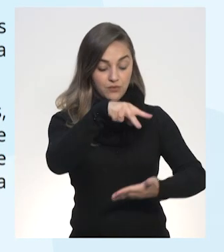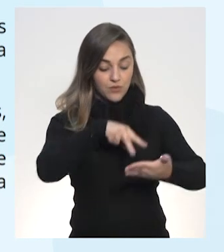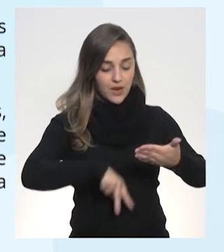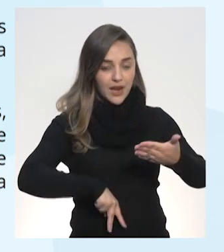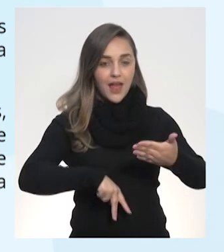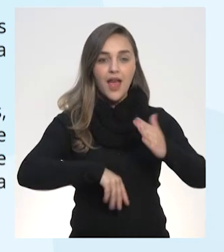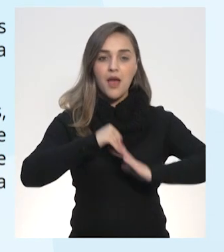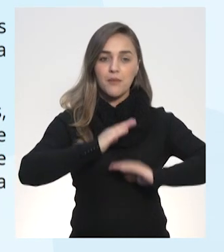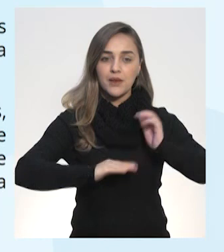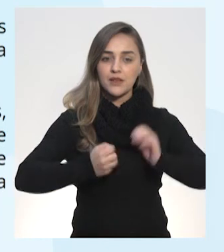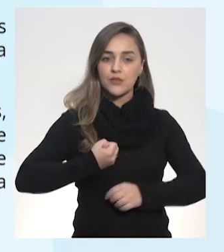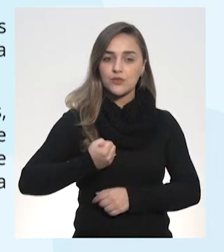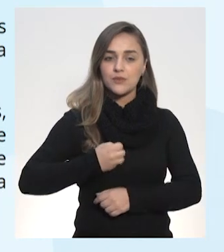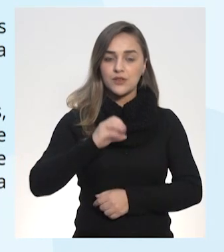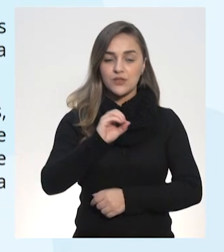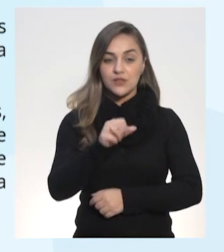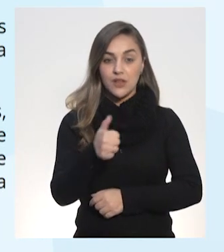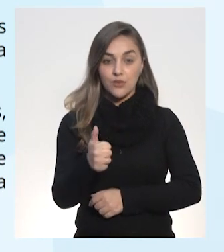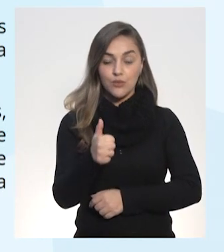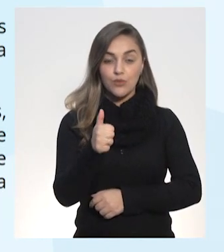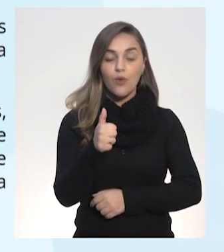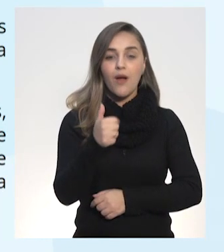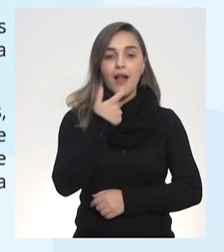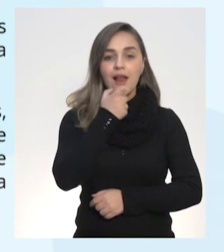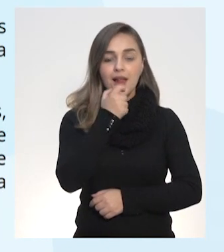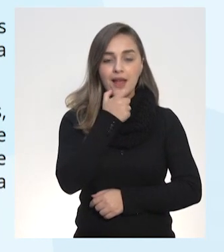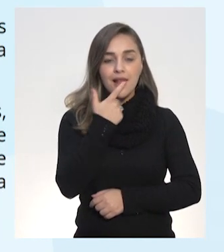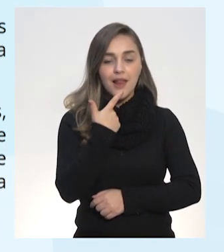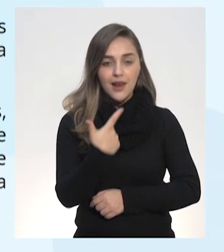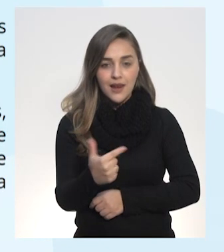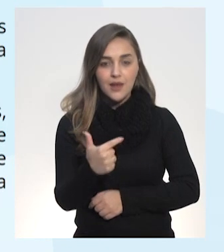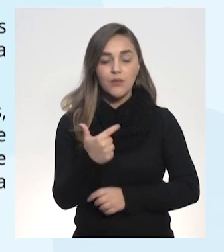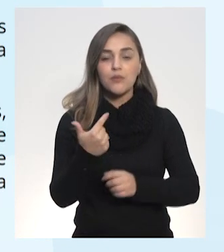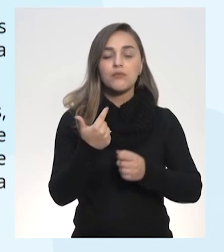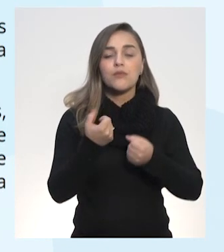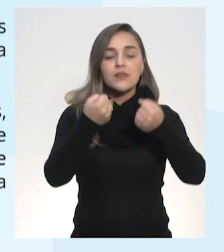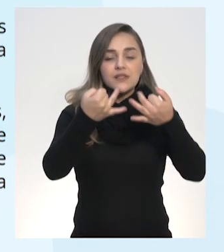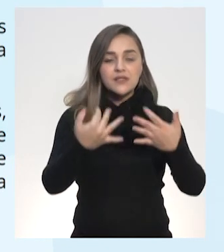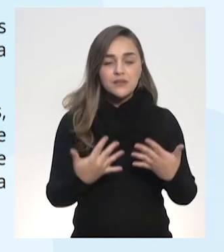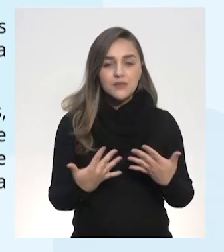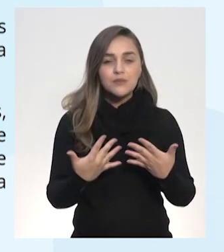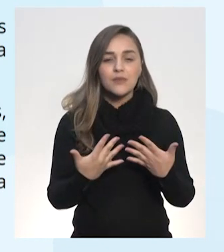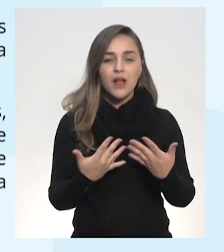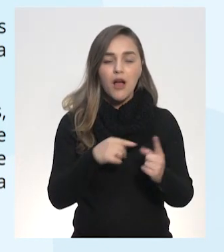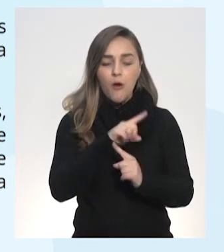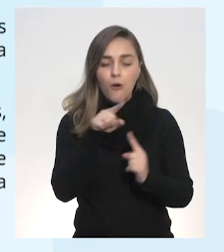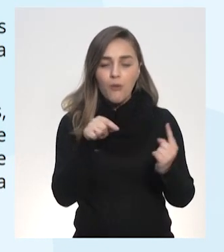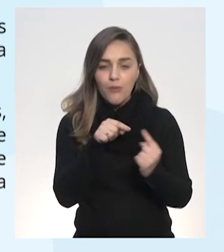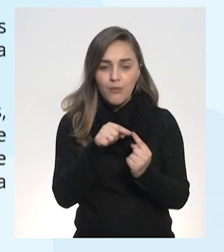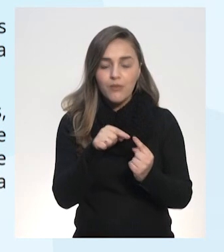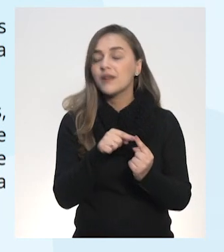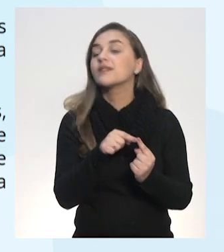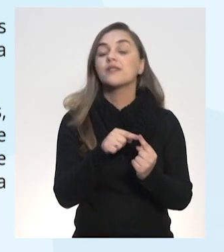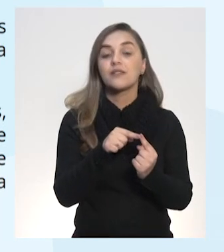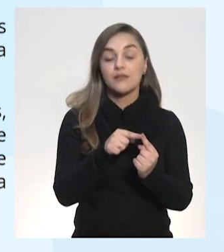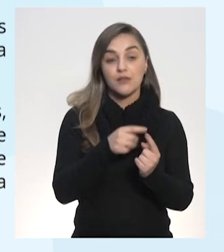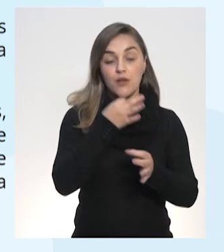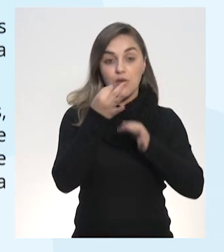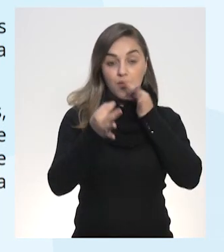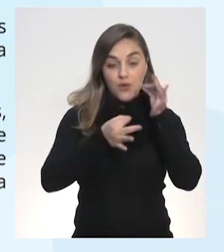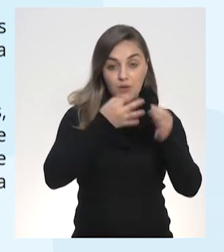Habilidade 01. Uso da língua inglesa para expor pontos de vista, argumentos e